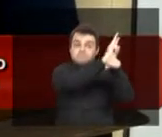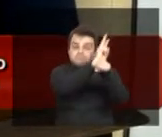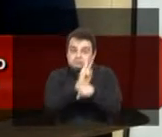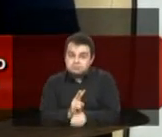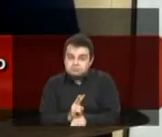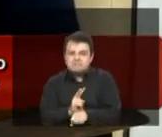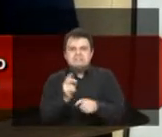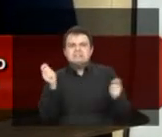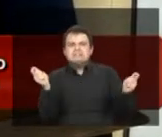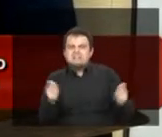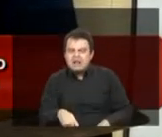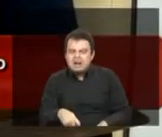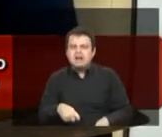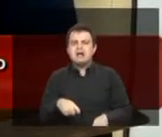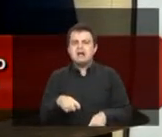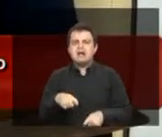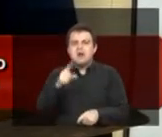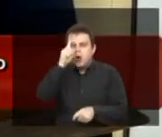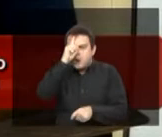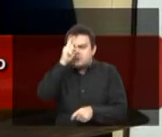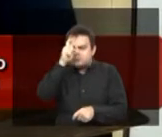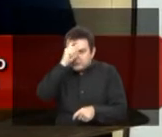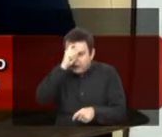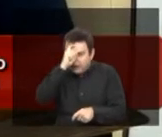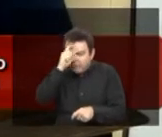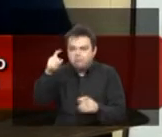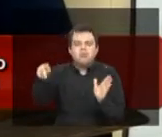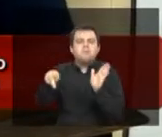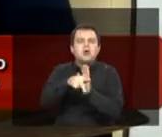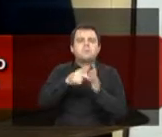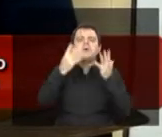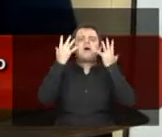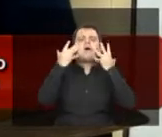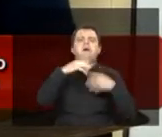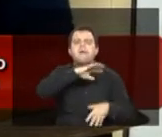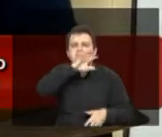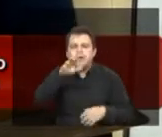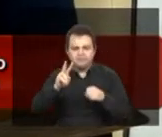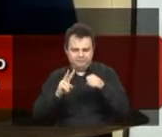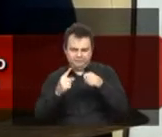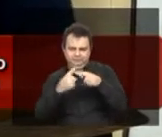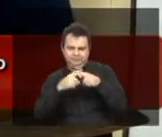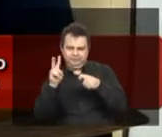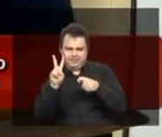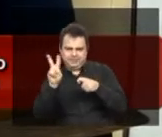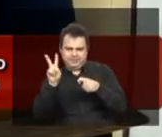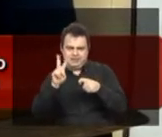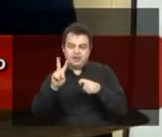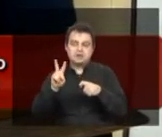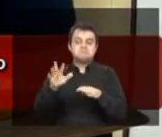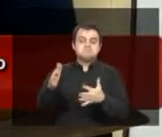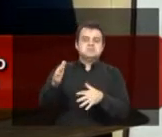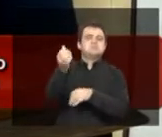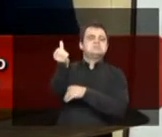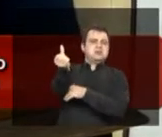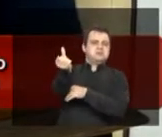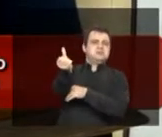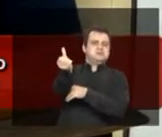não me engano, 6 hospitais públicos veterinários, com a infraestrutura completa também.